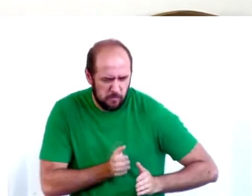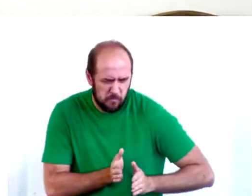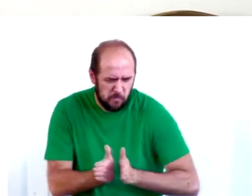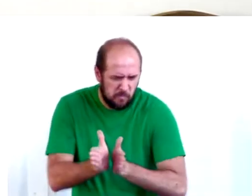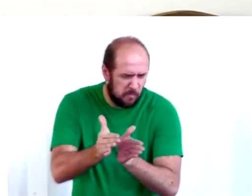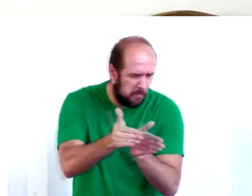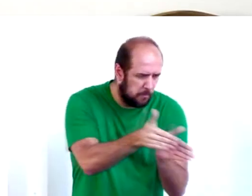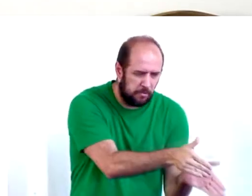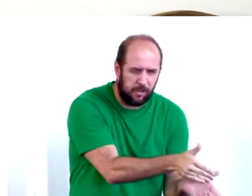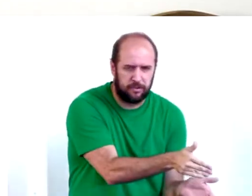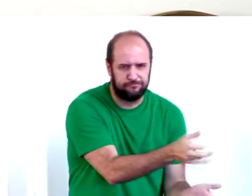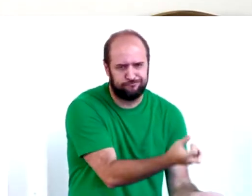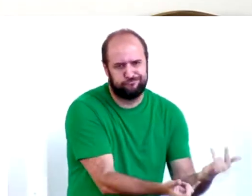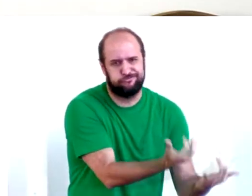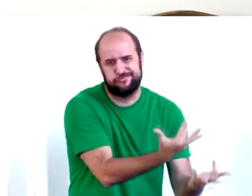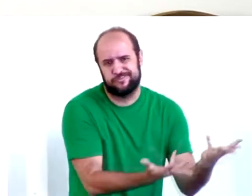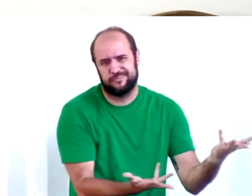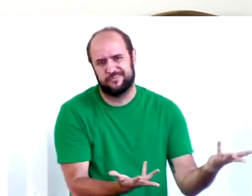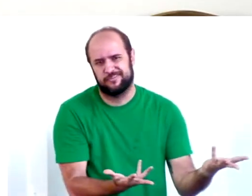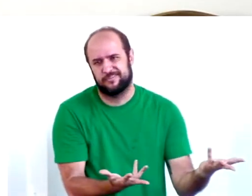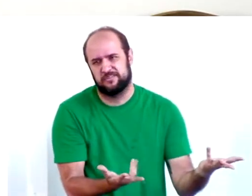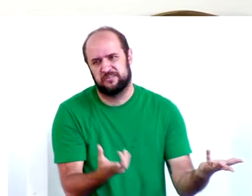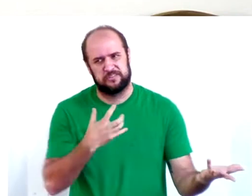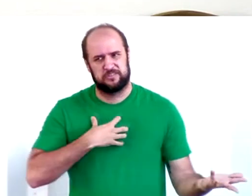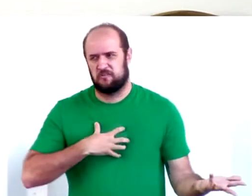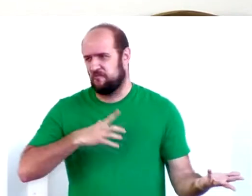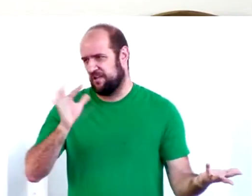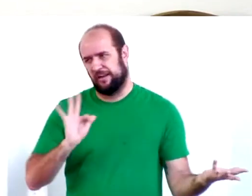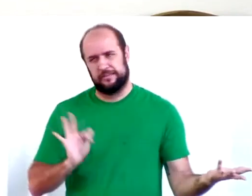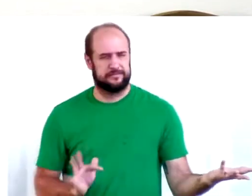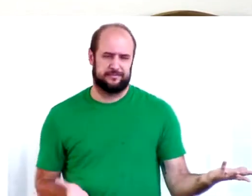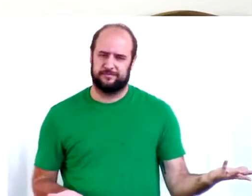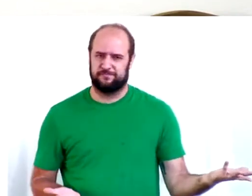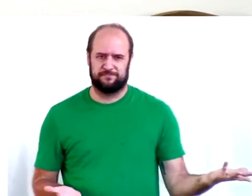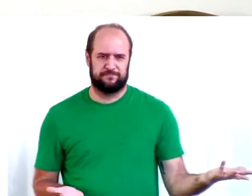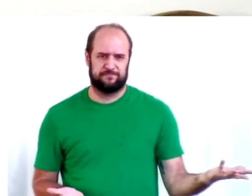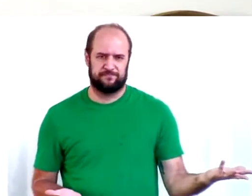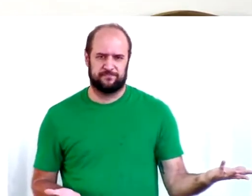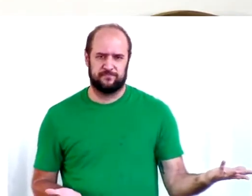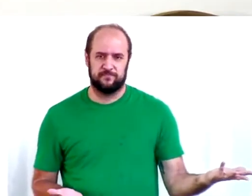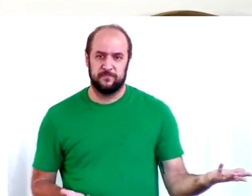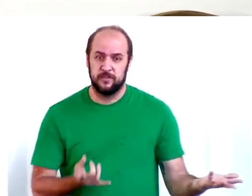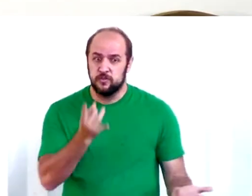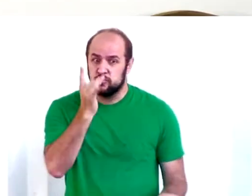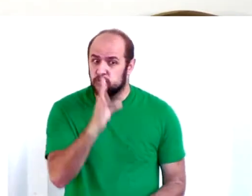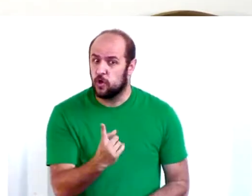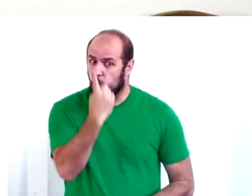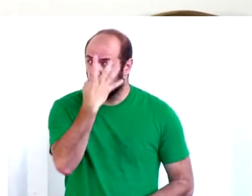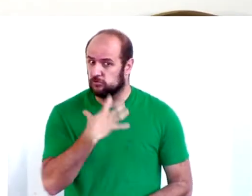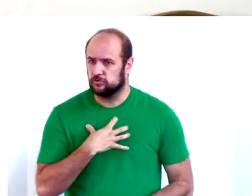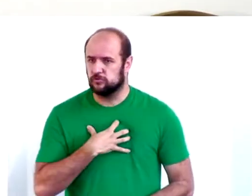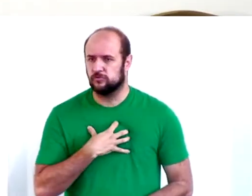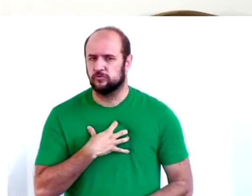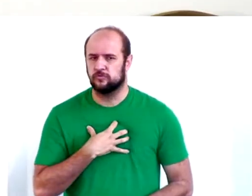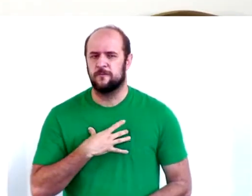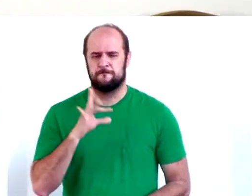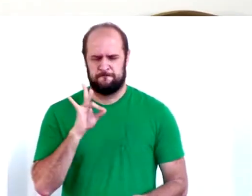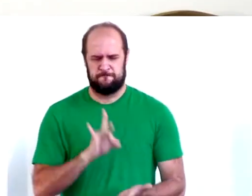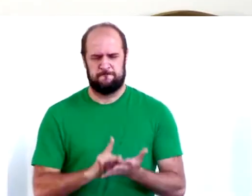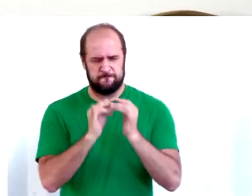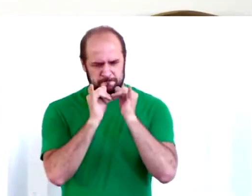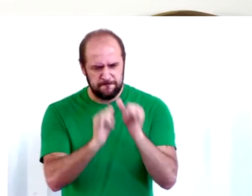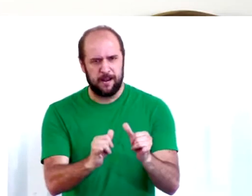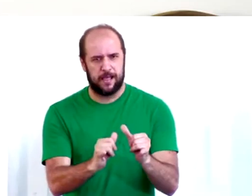ao inferno. Você não vai ter paz com isso, vai? Então, só tem um jeito de romper isso, é com a verdade.